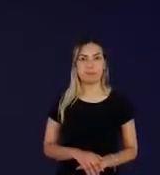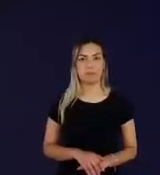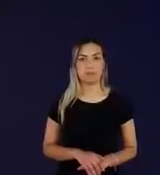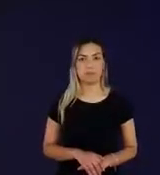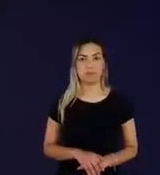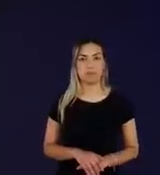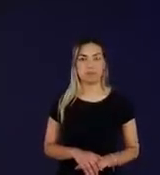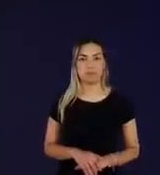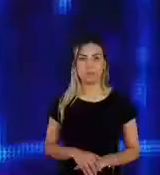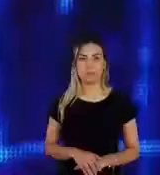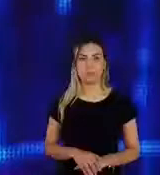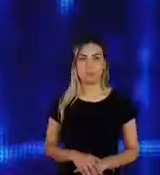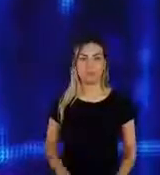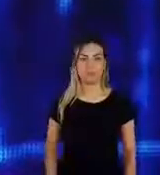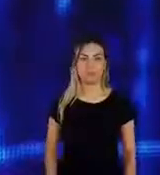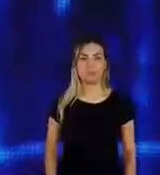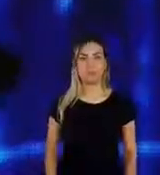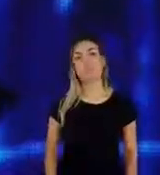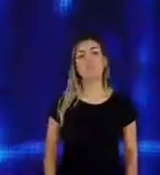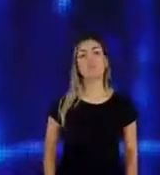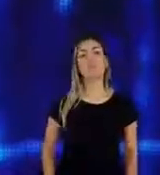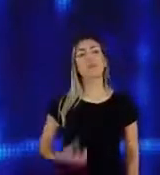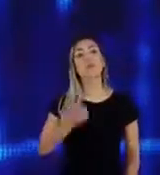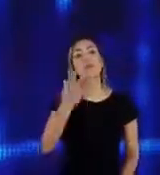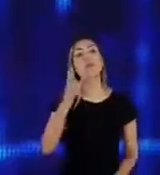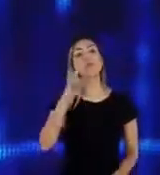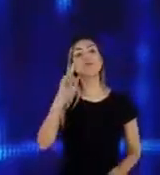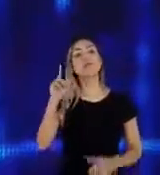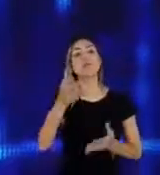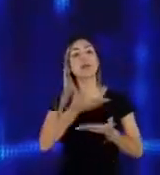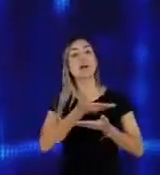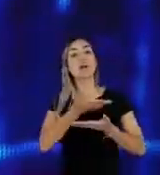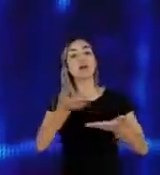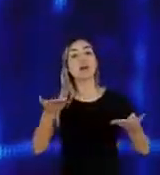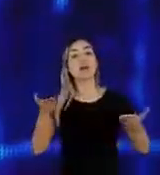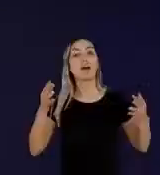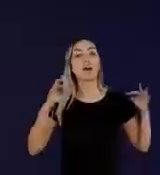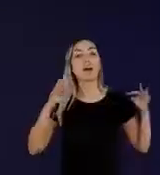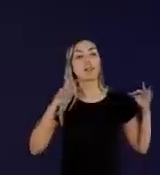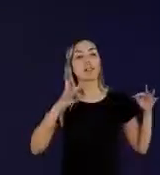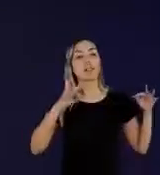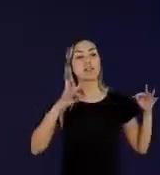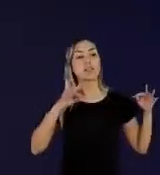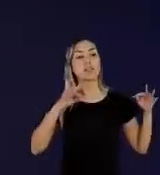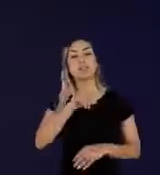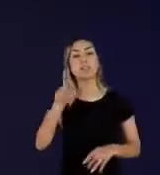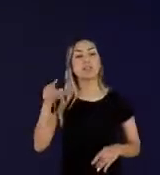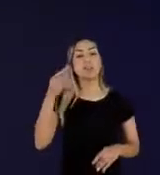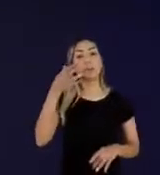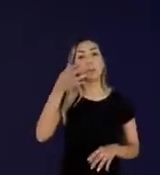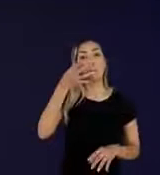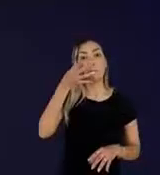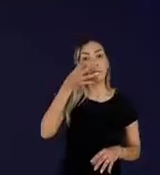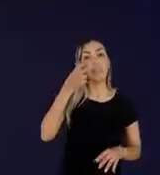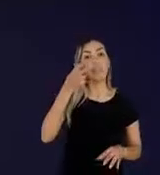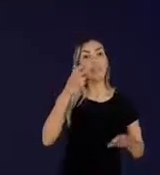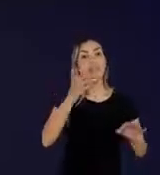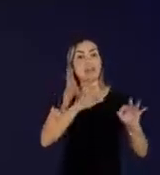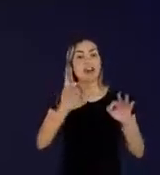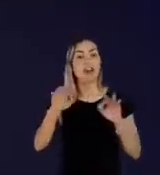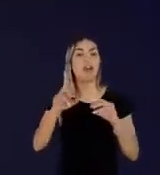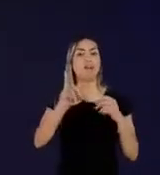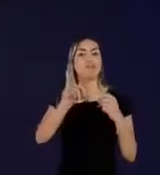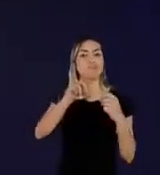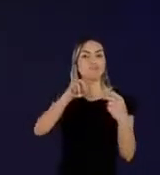Bom dia a todos. Bom dia a todos que nos assistem aqui presencialmente, virtualmente, nesse evento